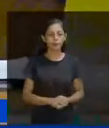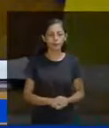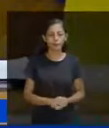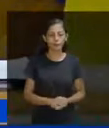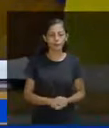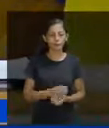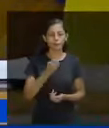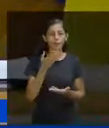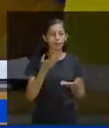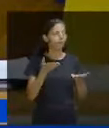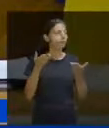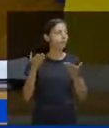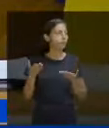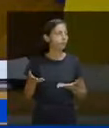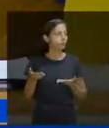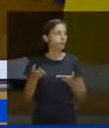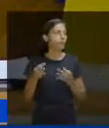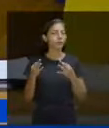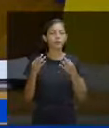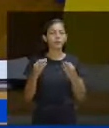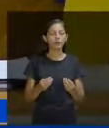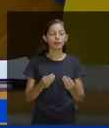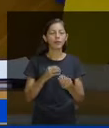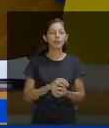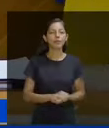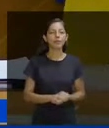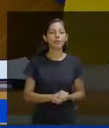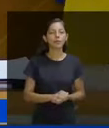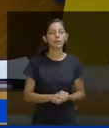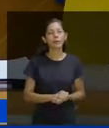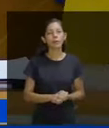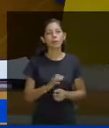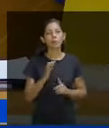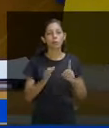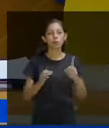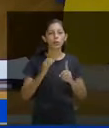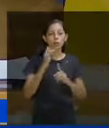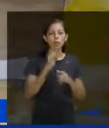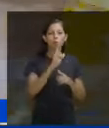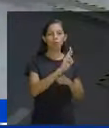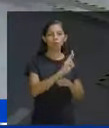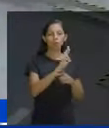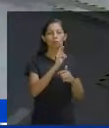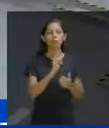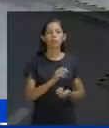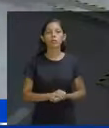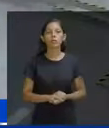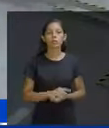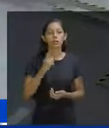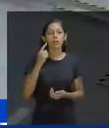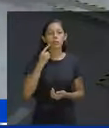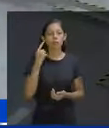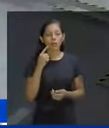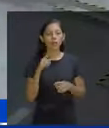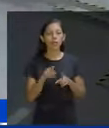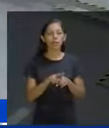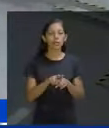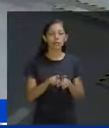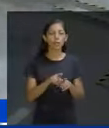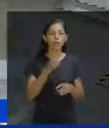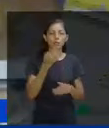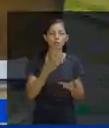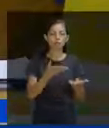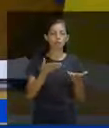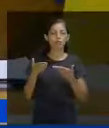Então, sejam bem-vindos, meus pares, a senhora Procuradora Regional Eleitoral, os advogados que estão aqui presentes, na pessoa do doutor Fábio Lobato, que está aqui,